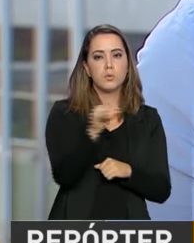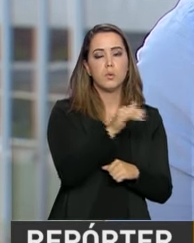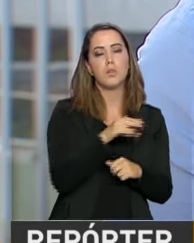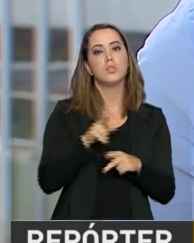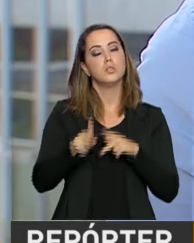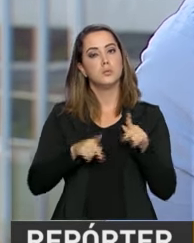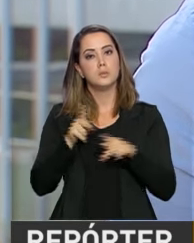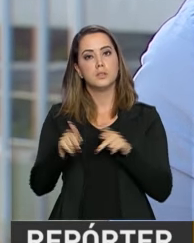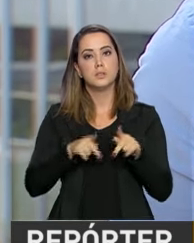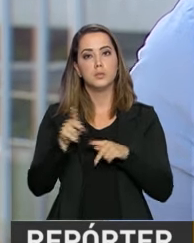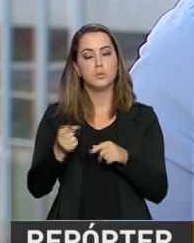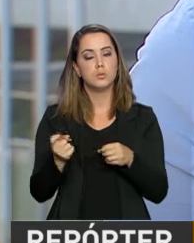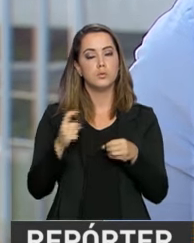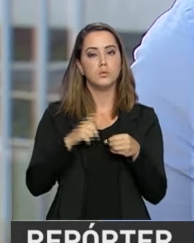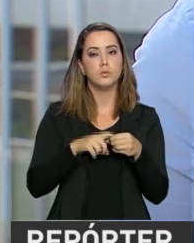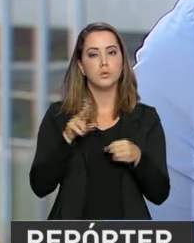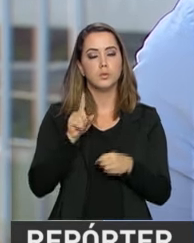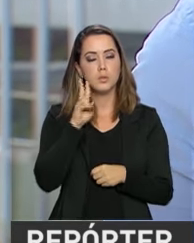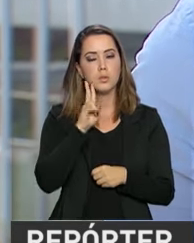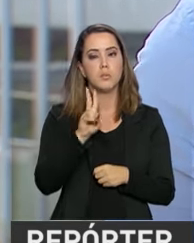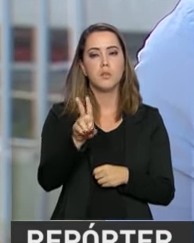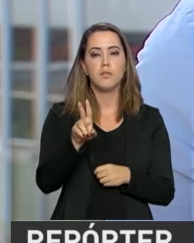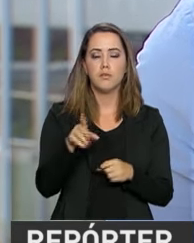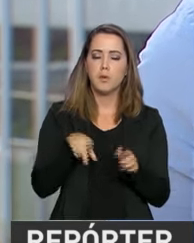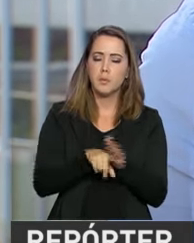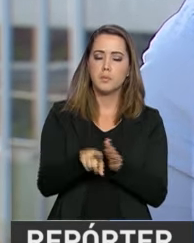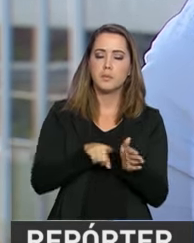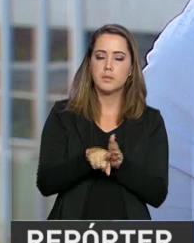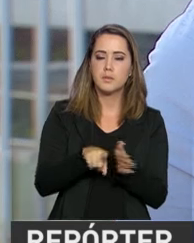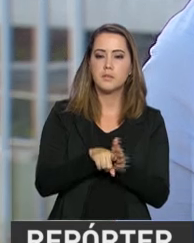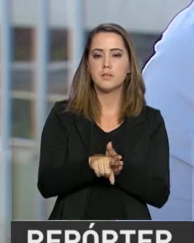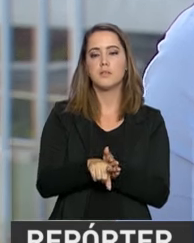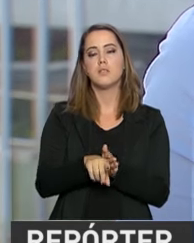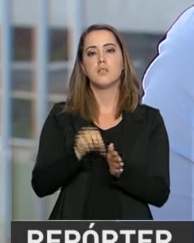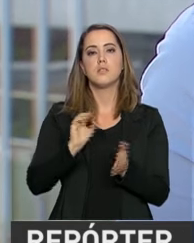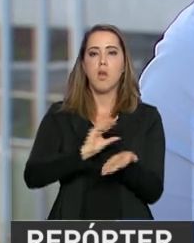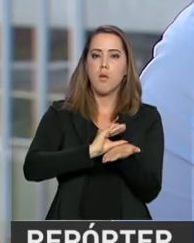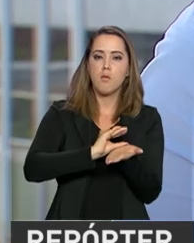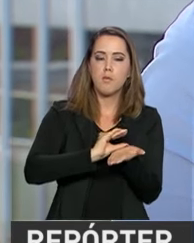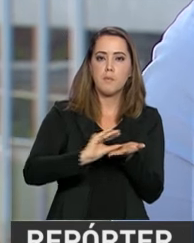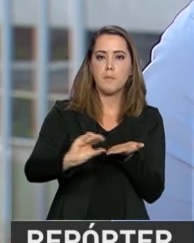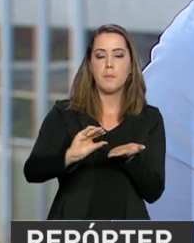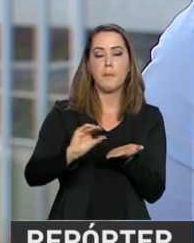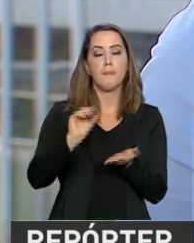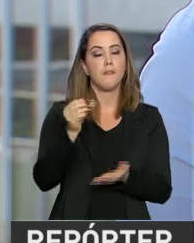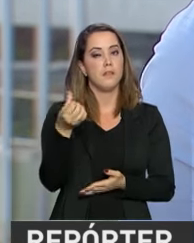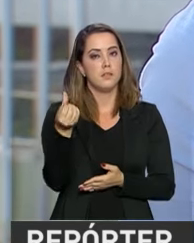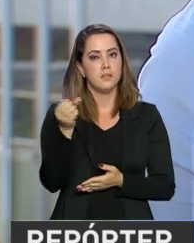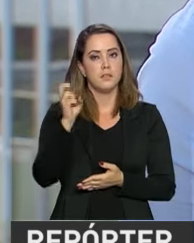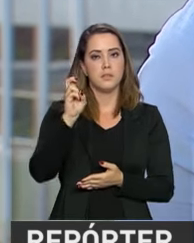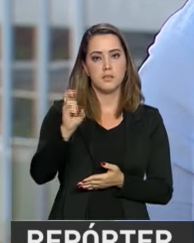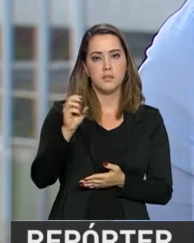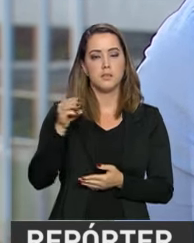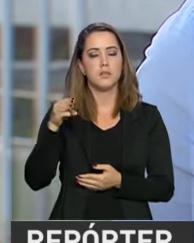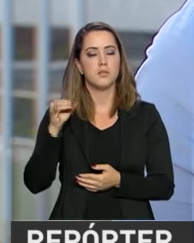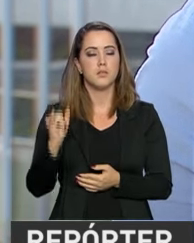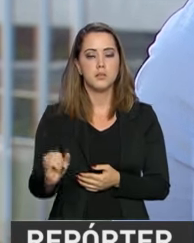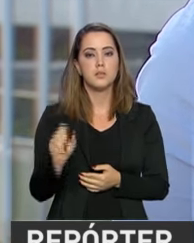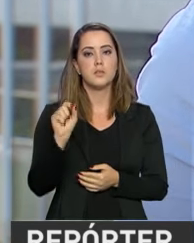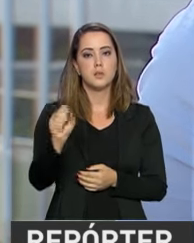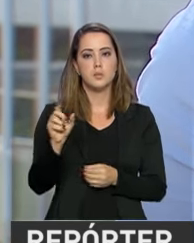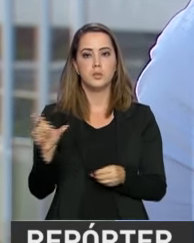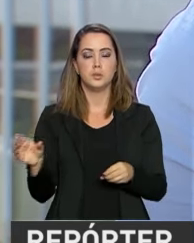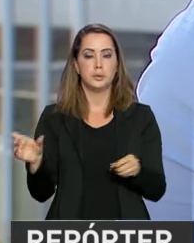aos vírus no país. São 65 milhões de reais voltados para combater o vírus e controlar o